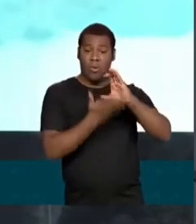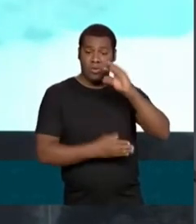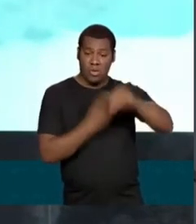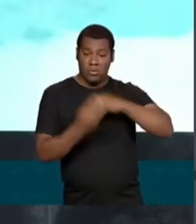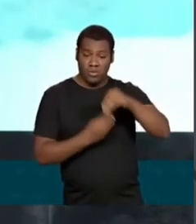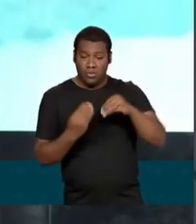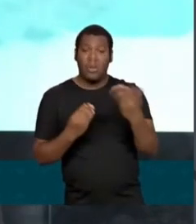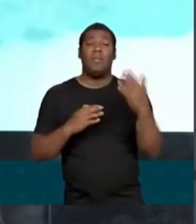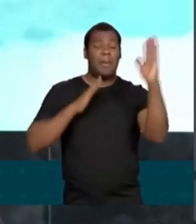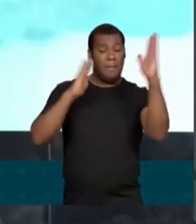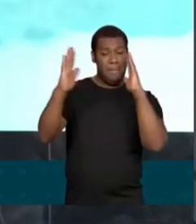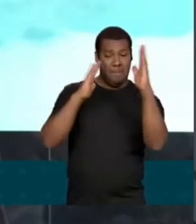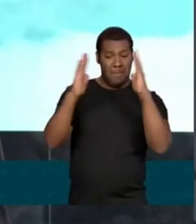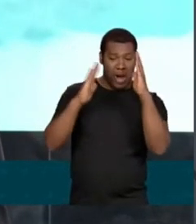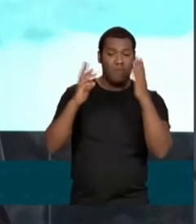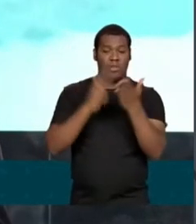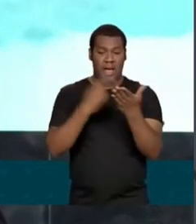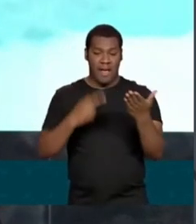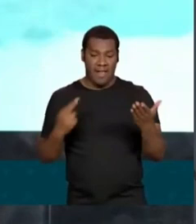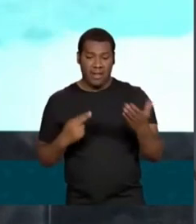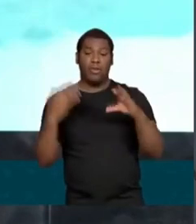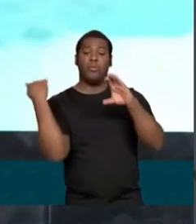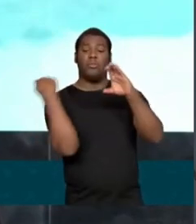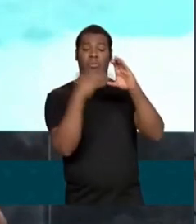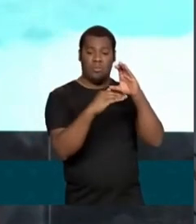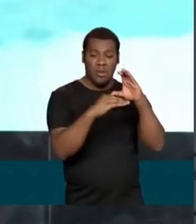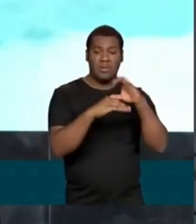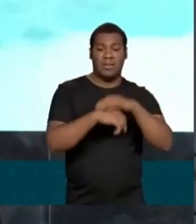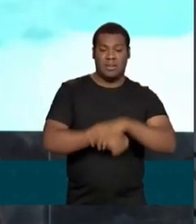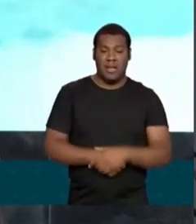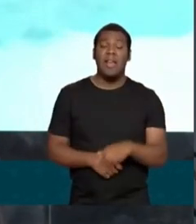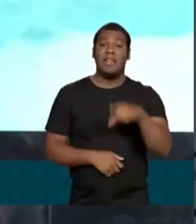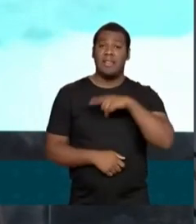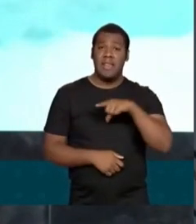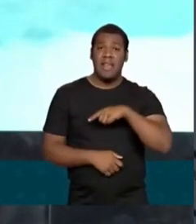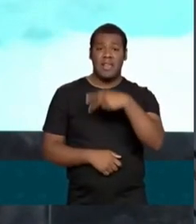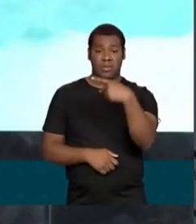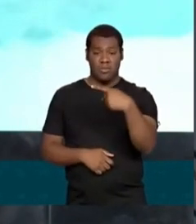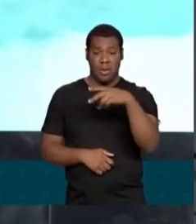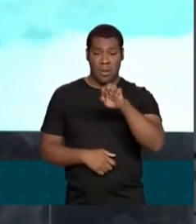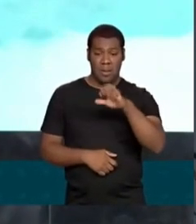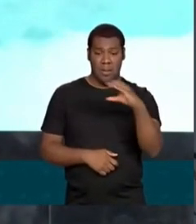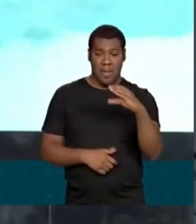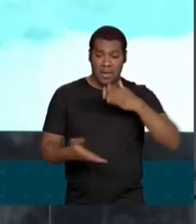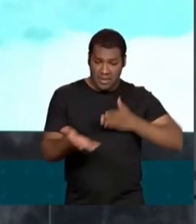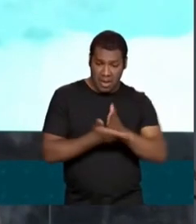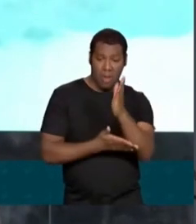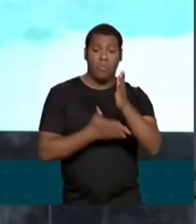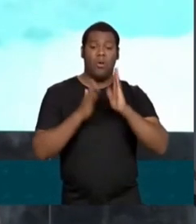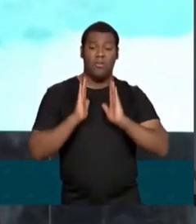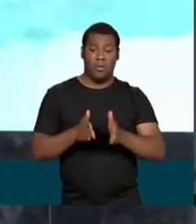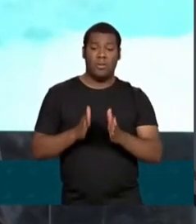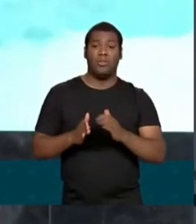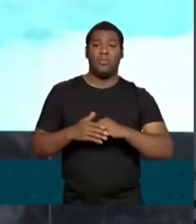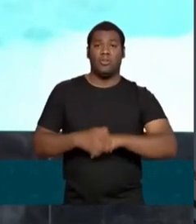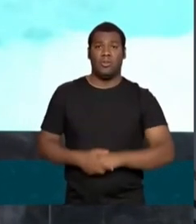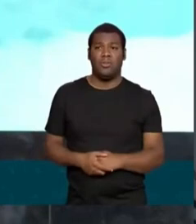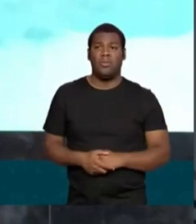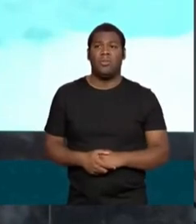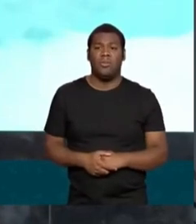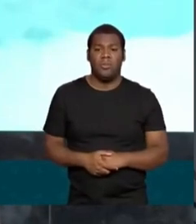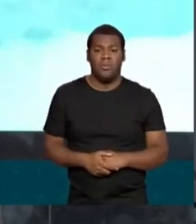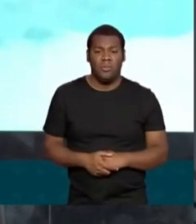relatório para ir para o plenário então tem o achocon já teve inclusive um APEC que foi aprovada nesse sentido não